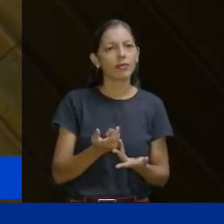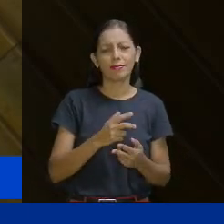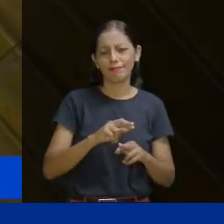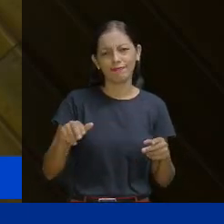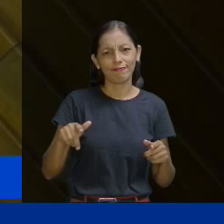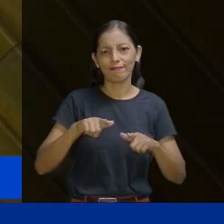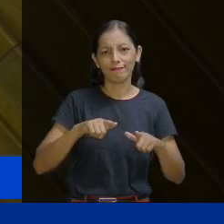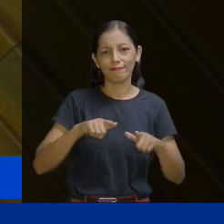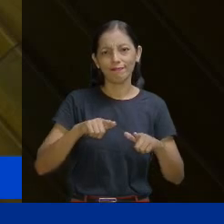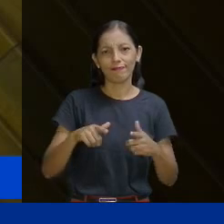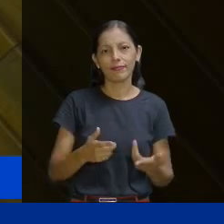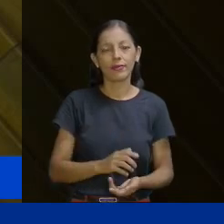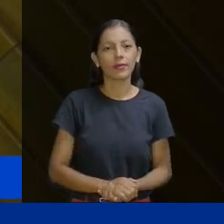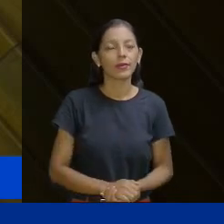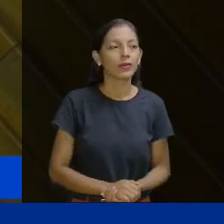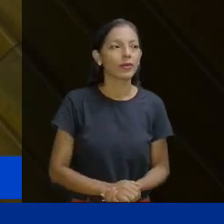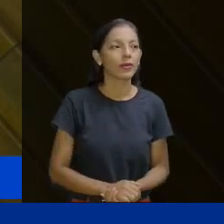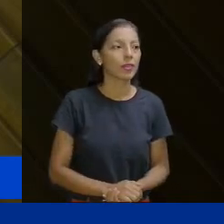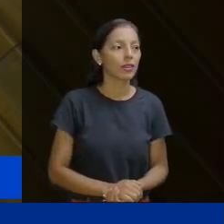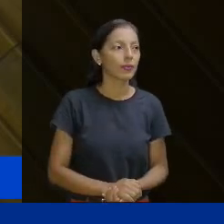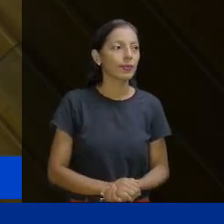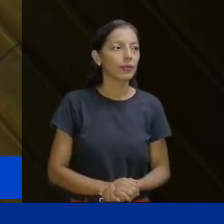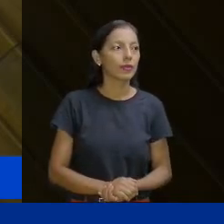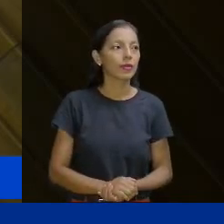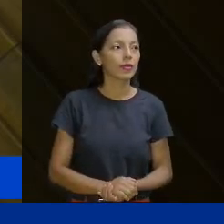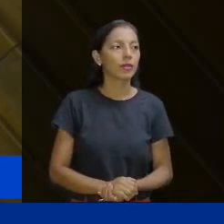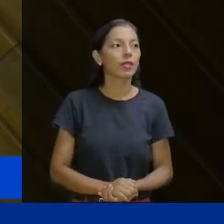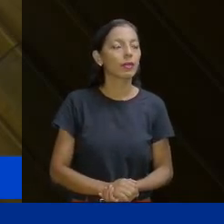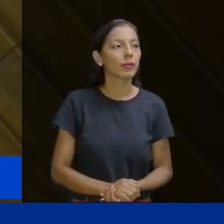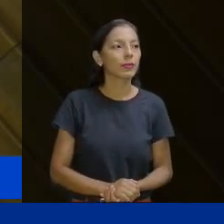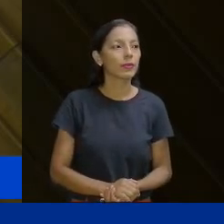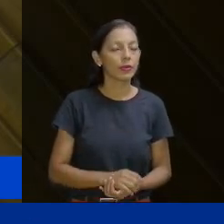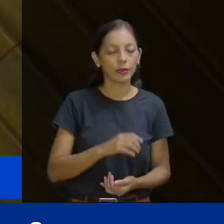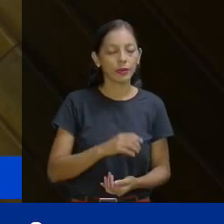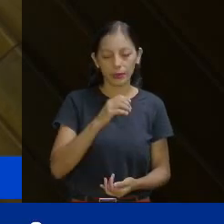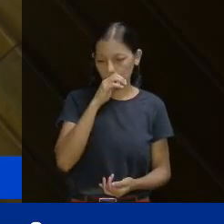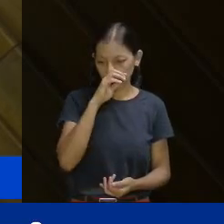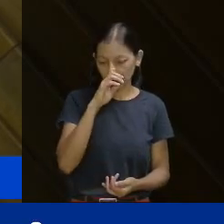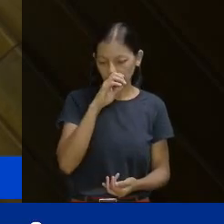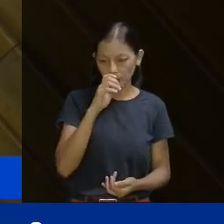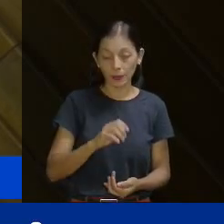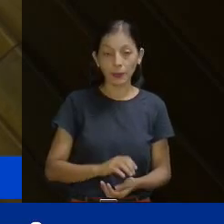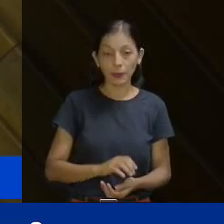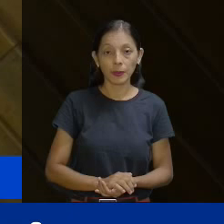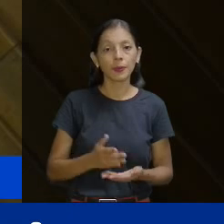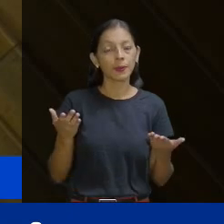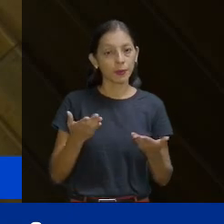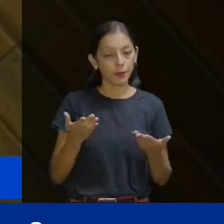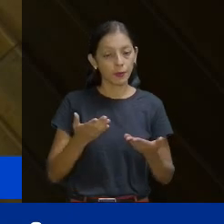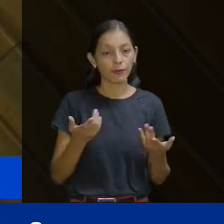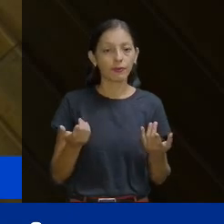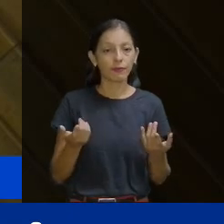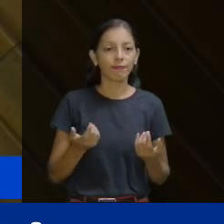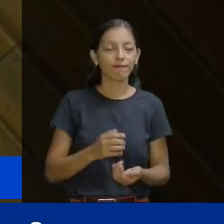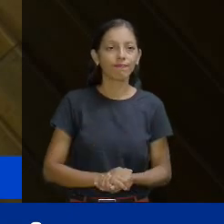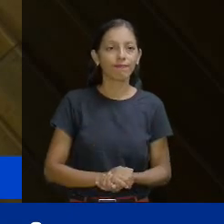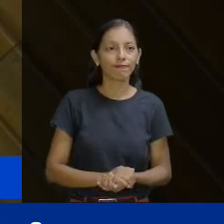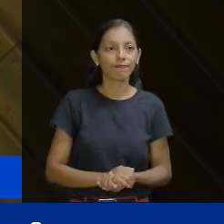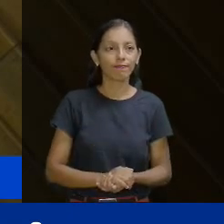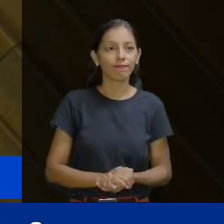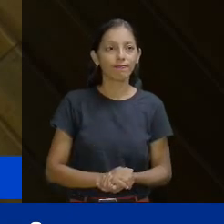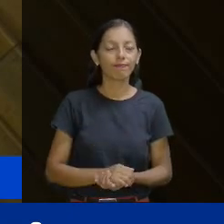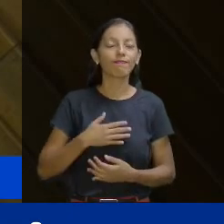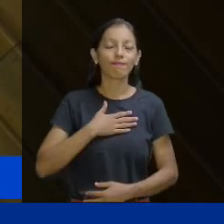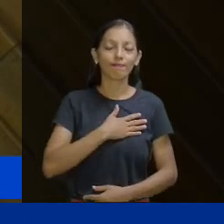atividades. Então, eu quero finalizar registrando aqui a minha satisfação